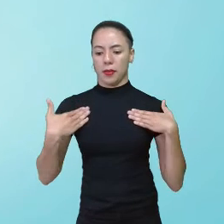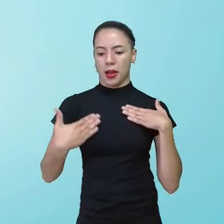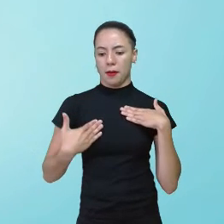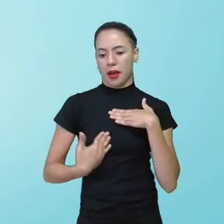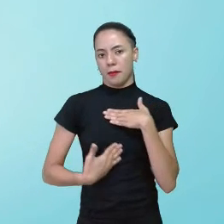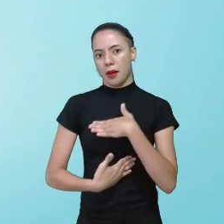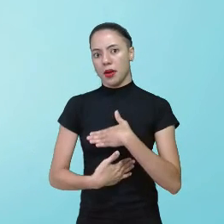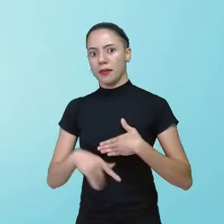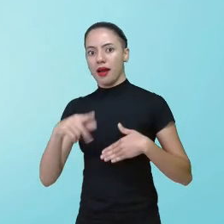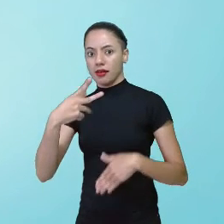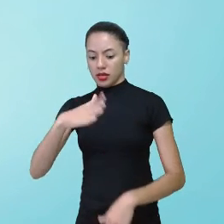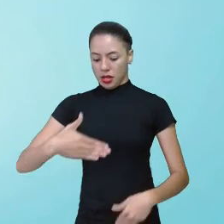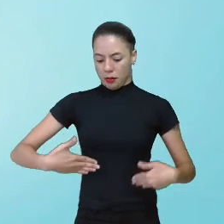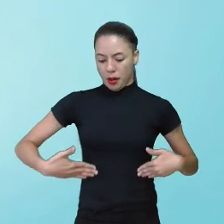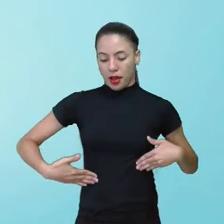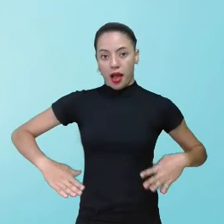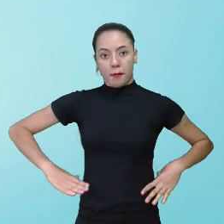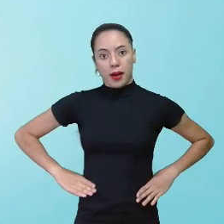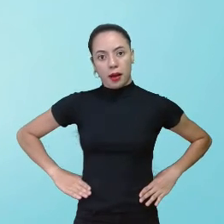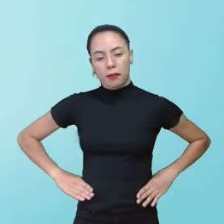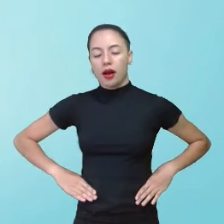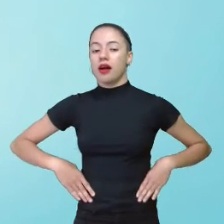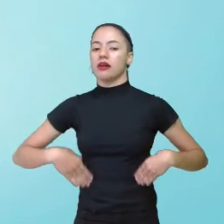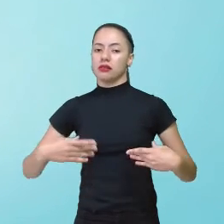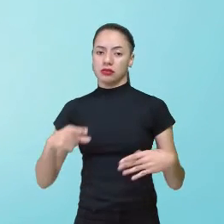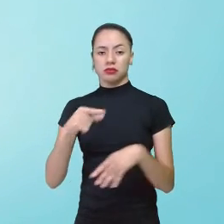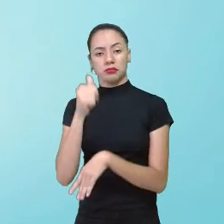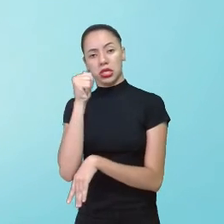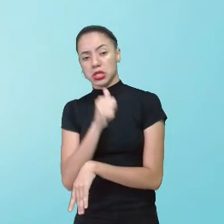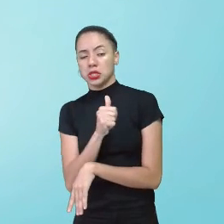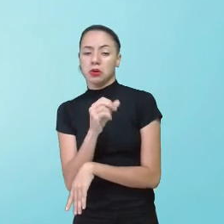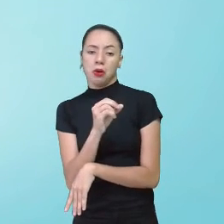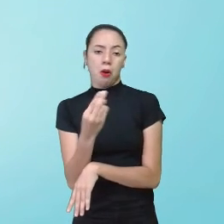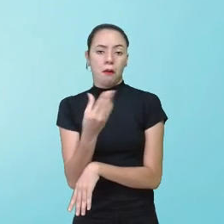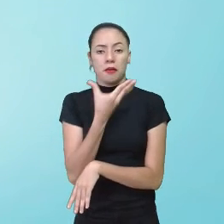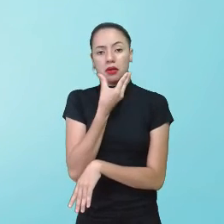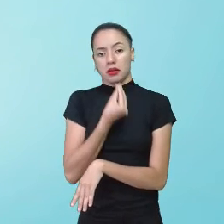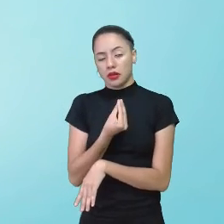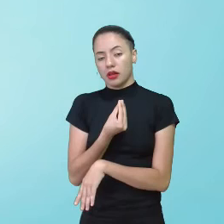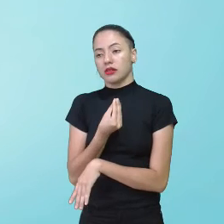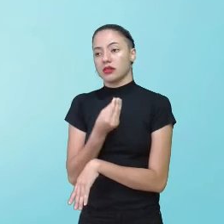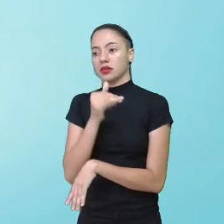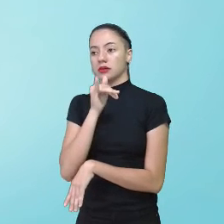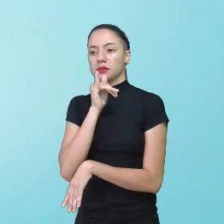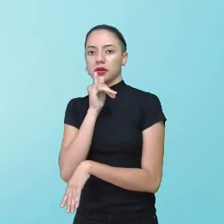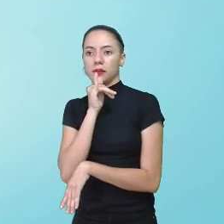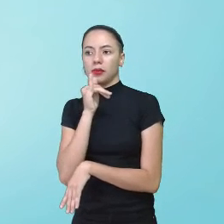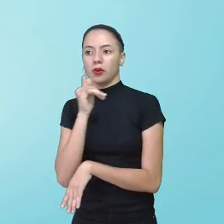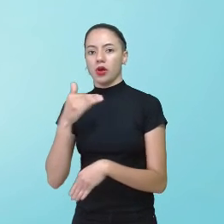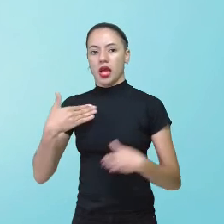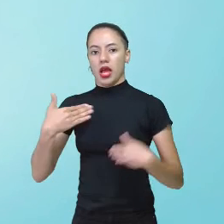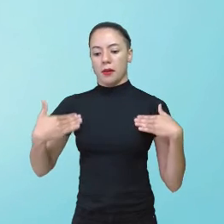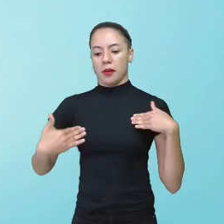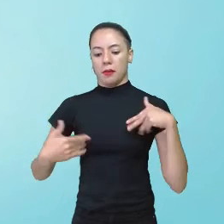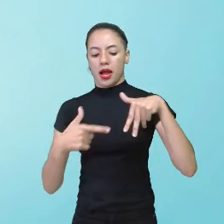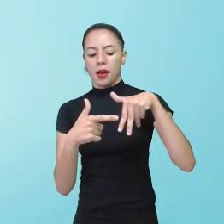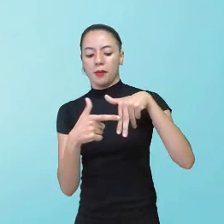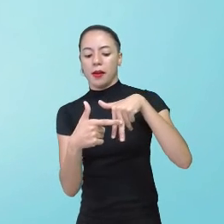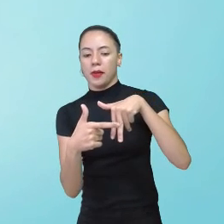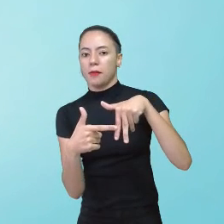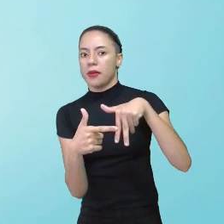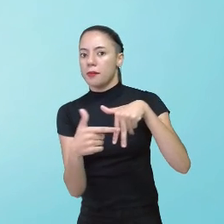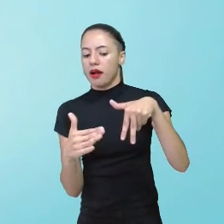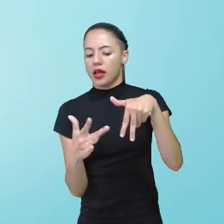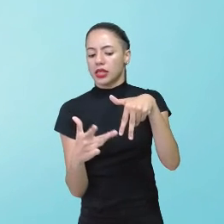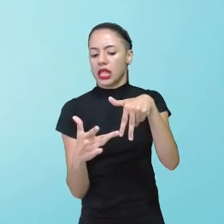passar a mão na sua barriga ou pegar na cintura, né? Tanto de meninos quanto de meninas. Aí abaixo aí tá próximo do joelho, nas coxas,